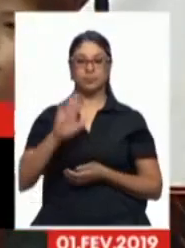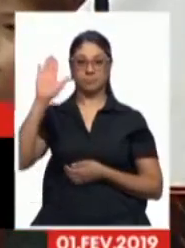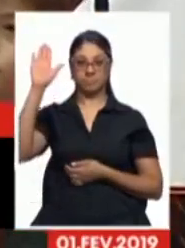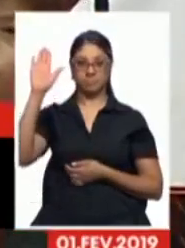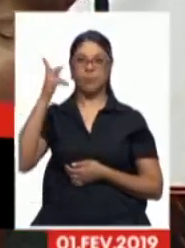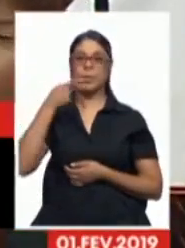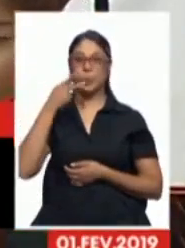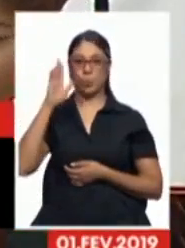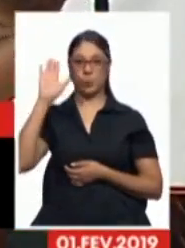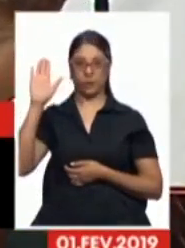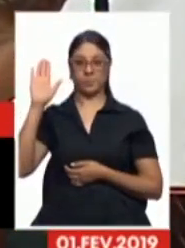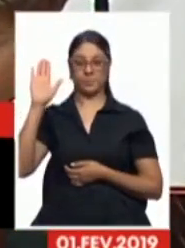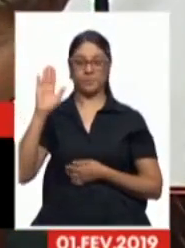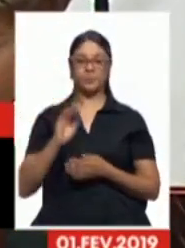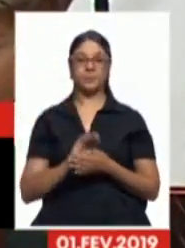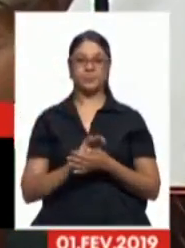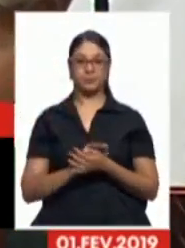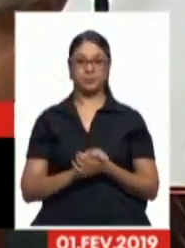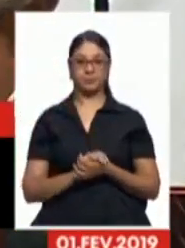Assim o prometo.